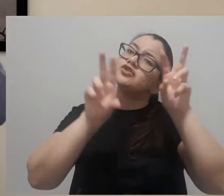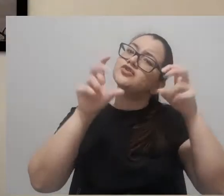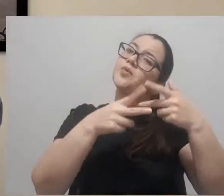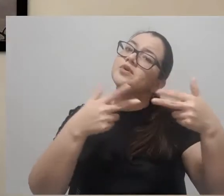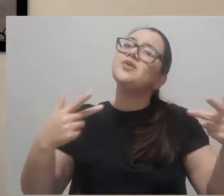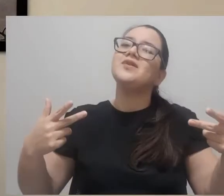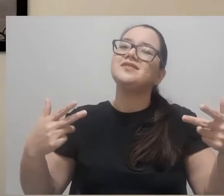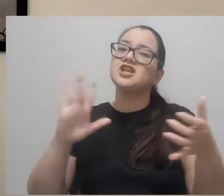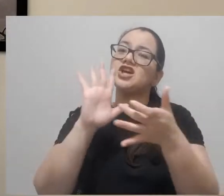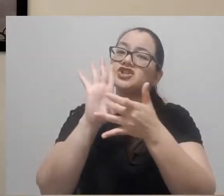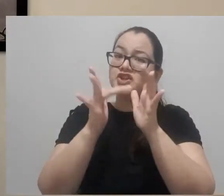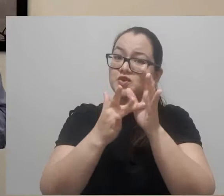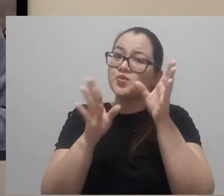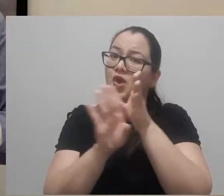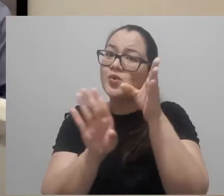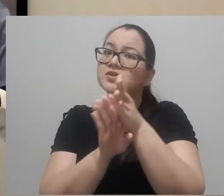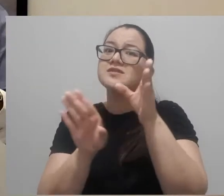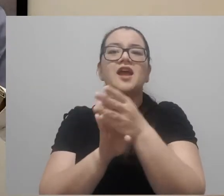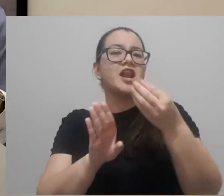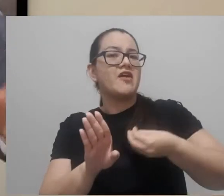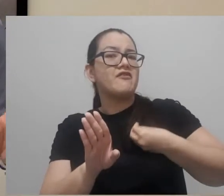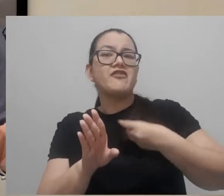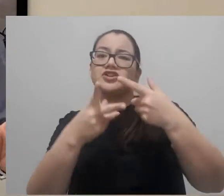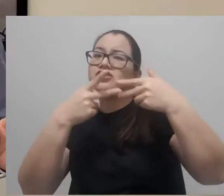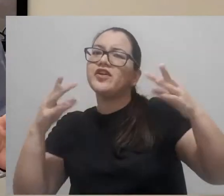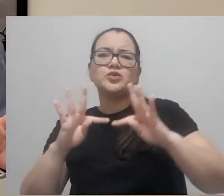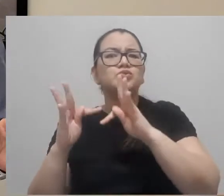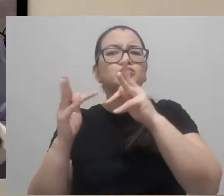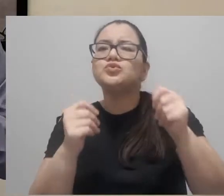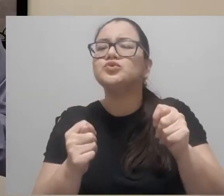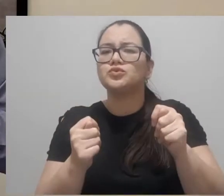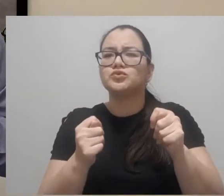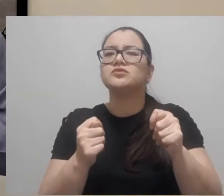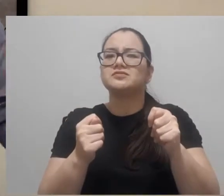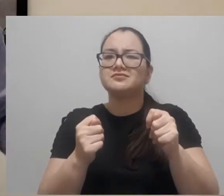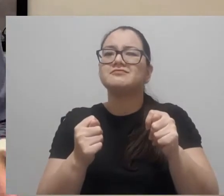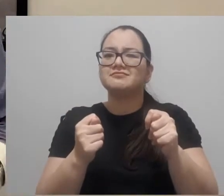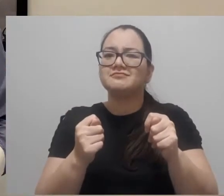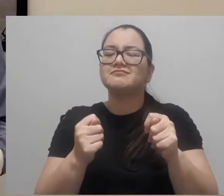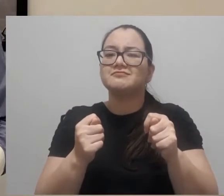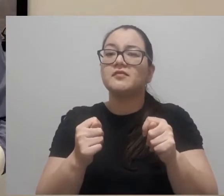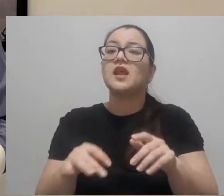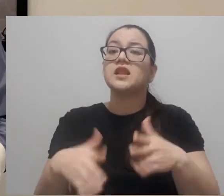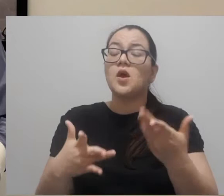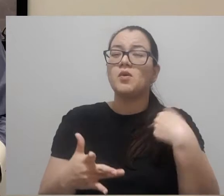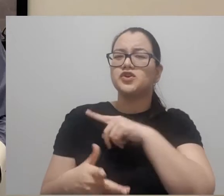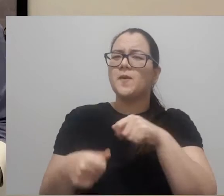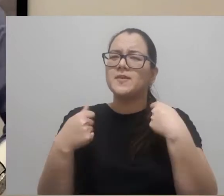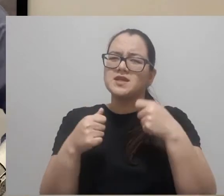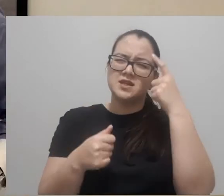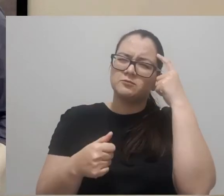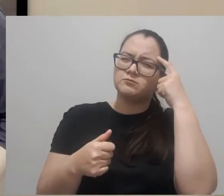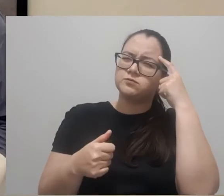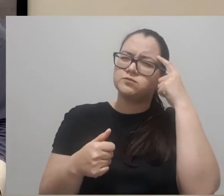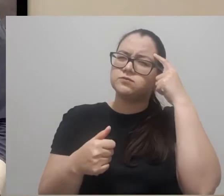leva a mim e a você a fazer uma séria e importante reflexão. O que